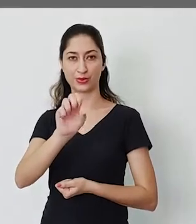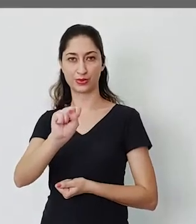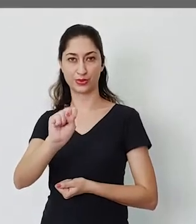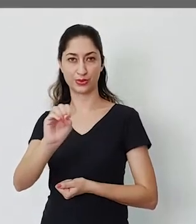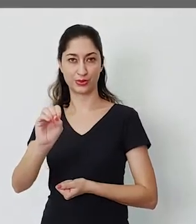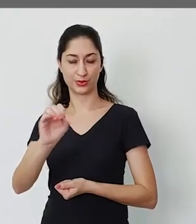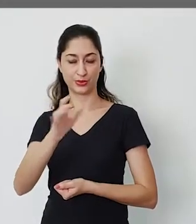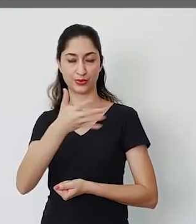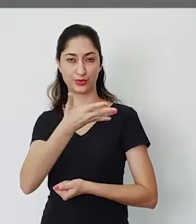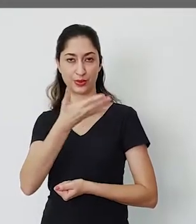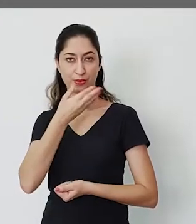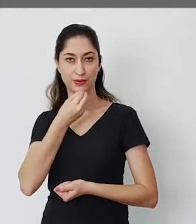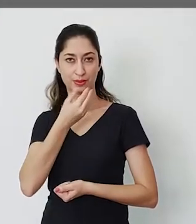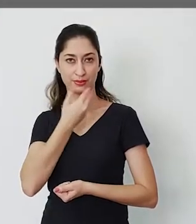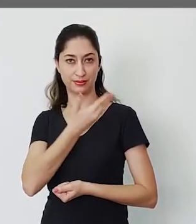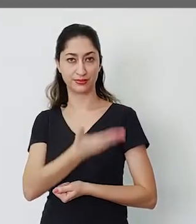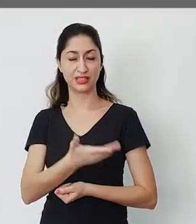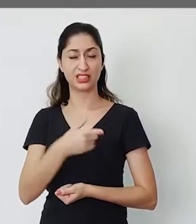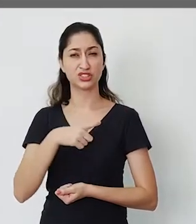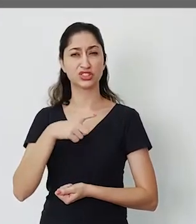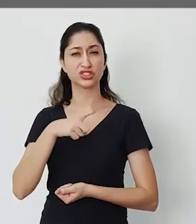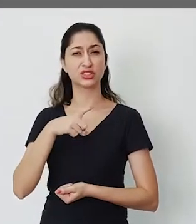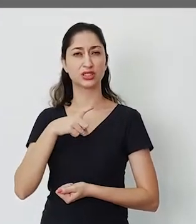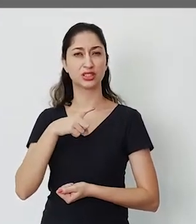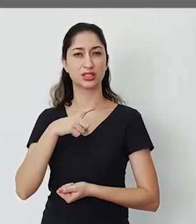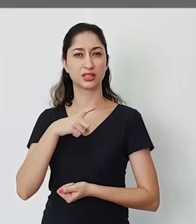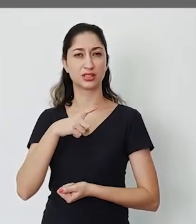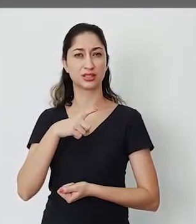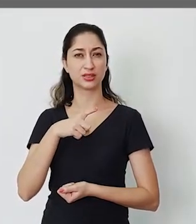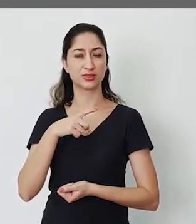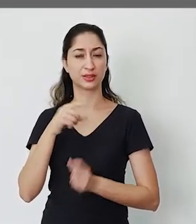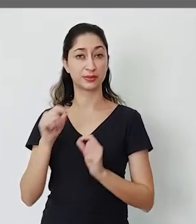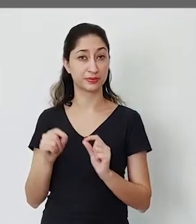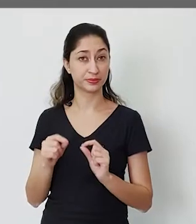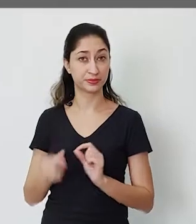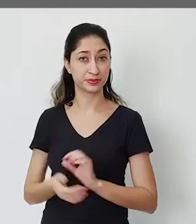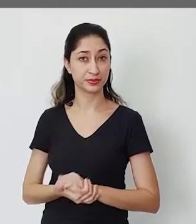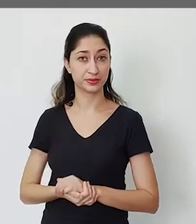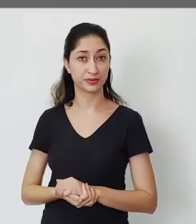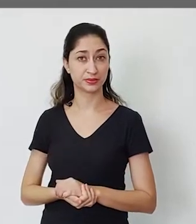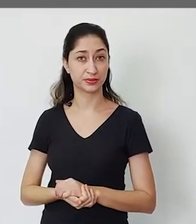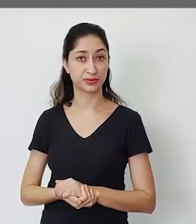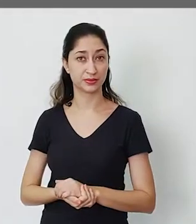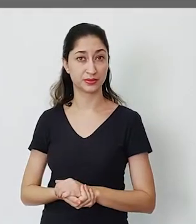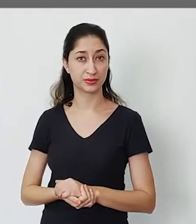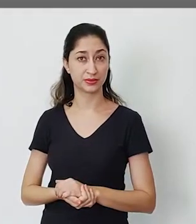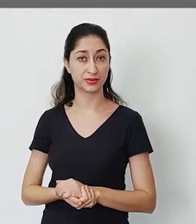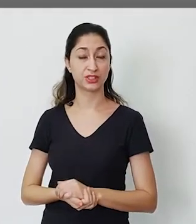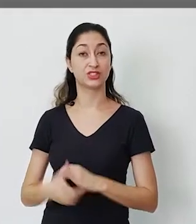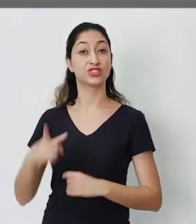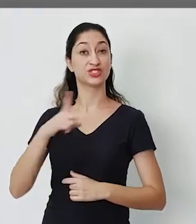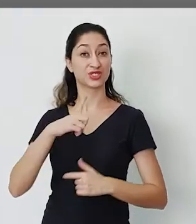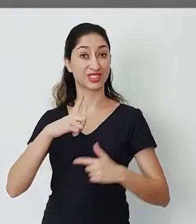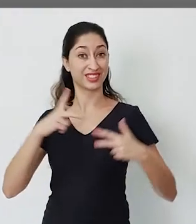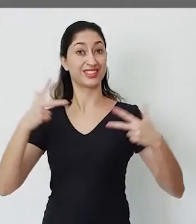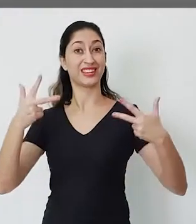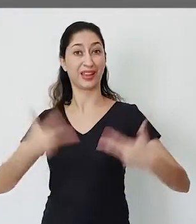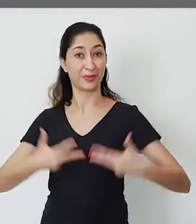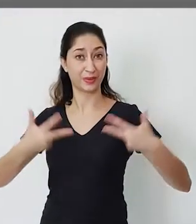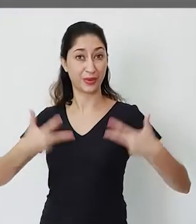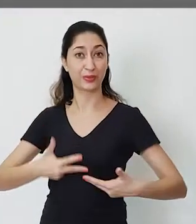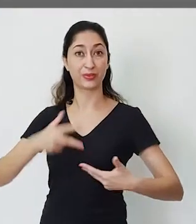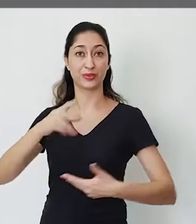BH. Mas tem um projeto que eu desenvolvo em Ibirité que se chama Coletivo Terra Firme, que já tem aí 6 anos